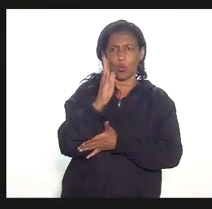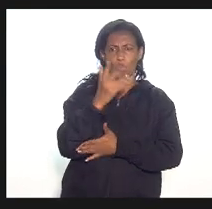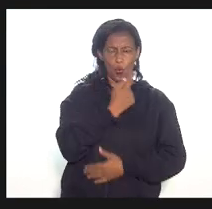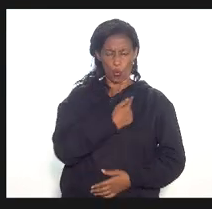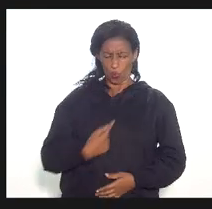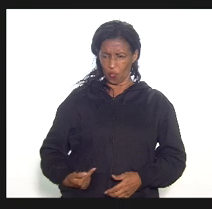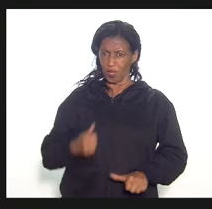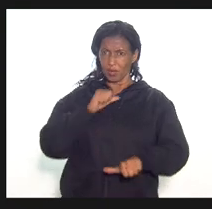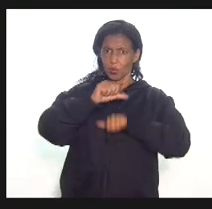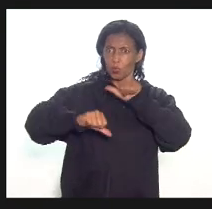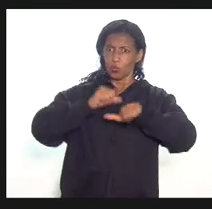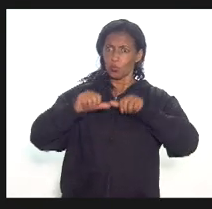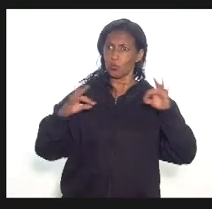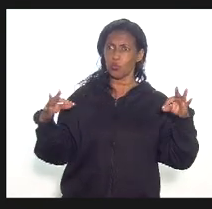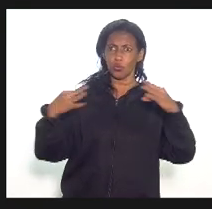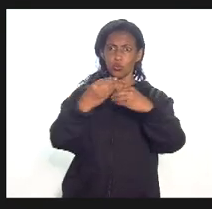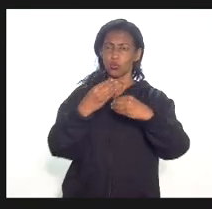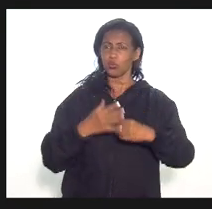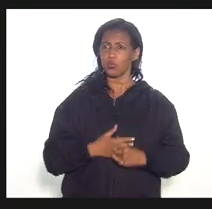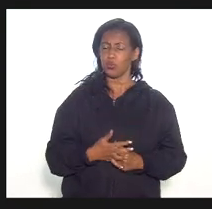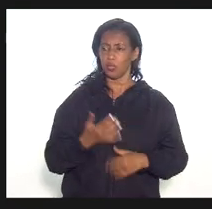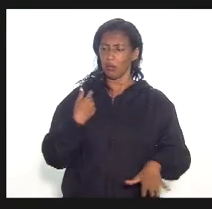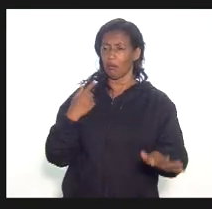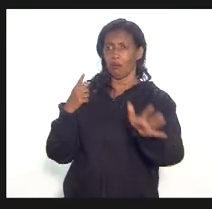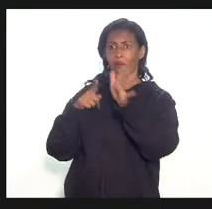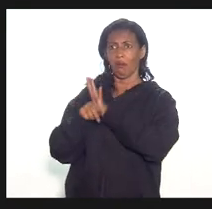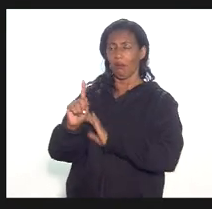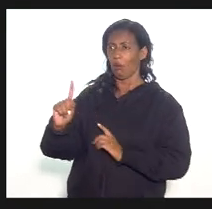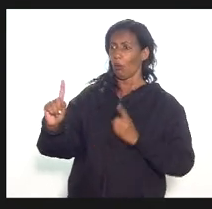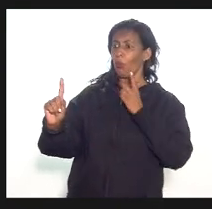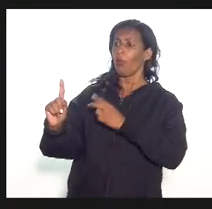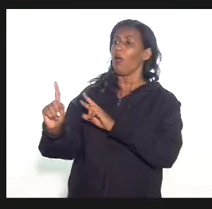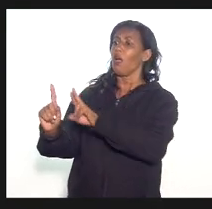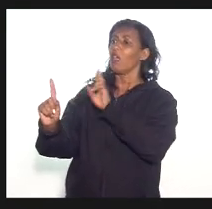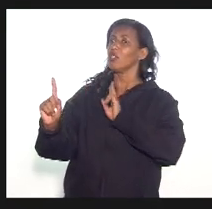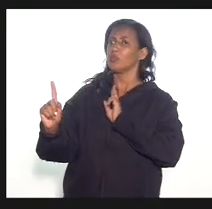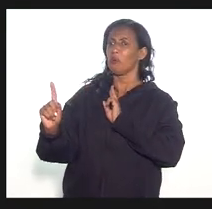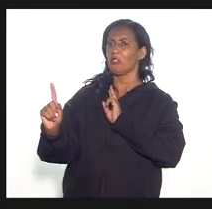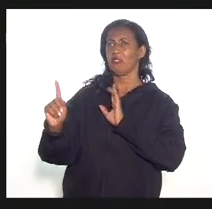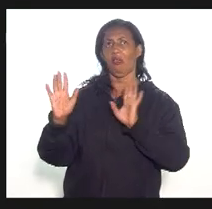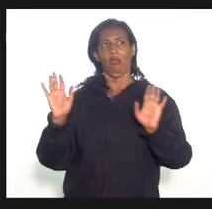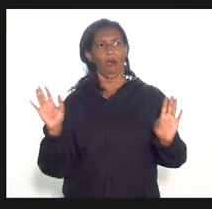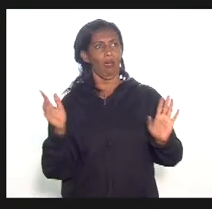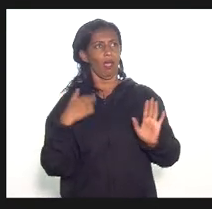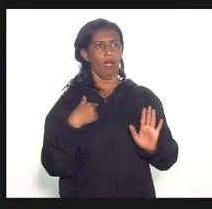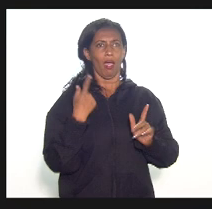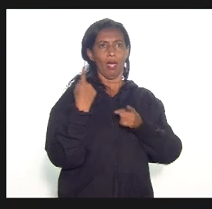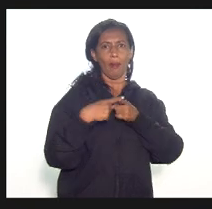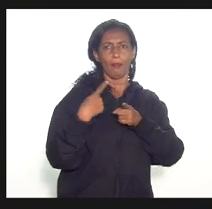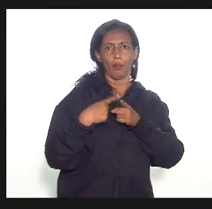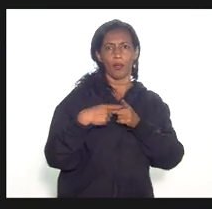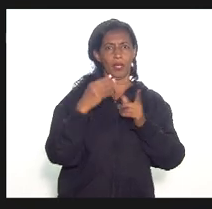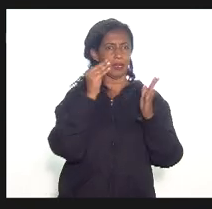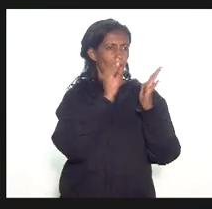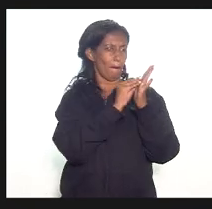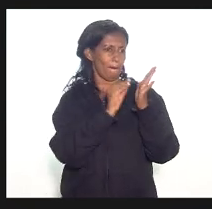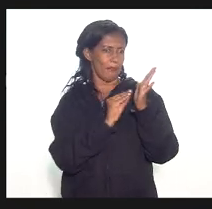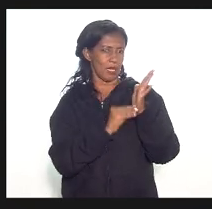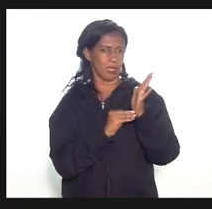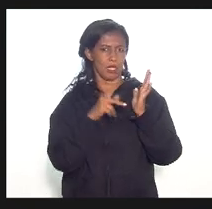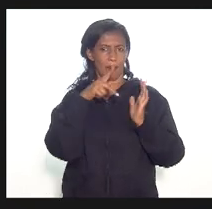e aí quando eu fui atrás da resposta para isso não é porque tem um parecer da PGE